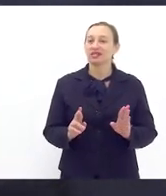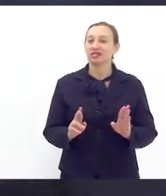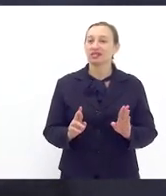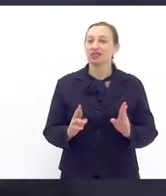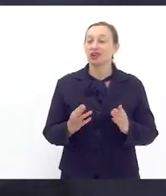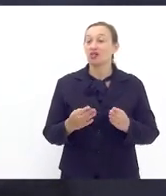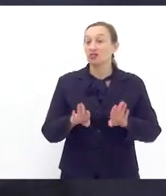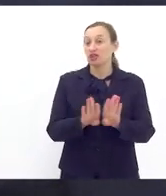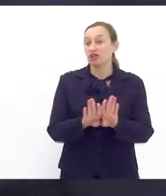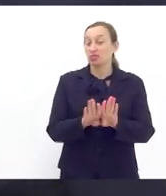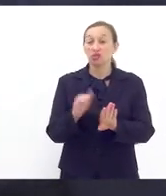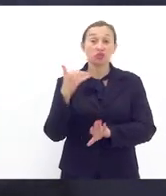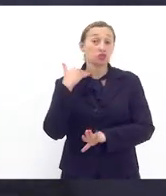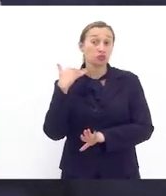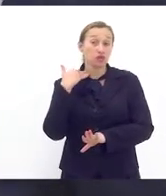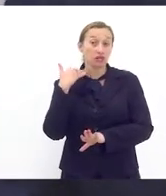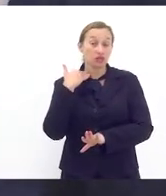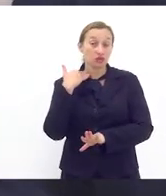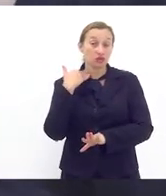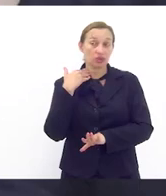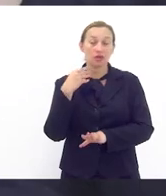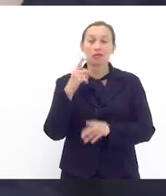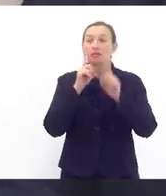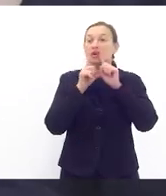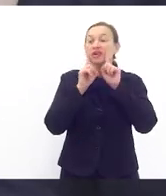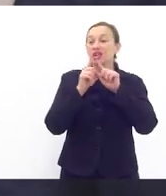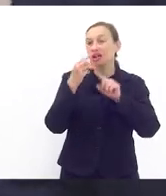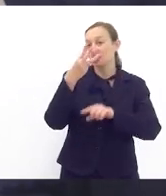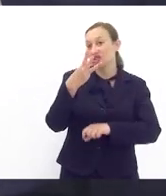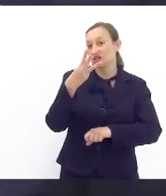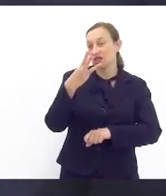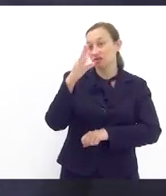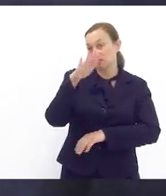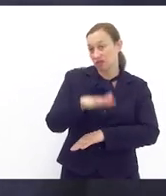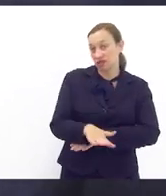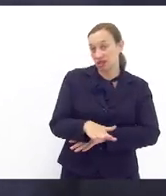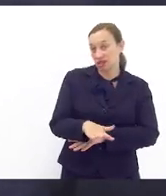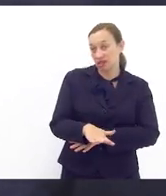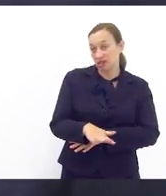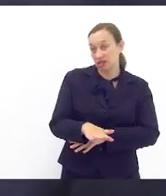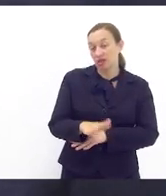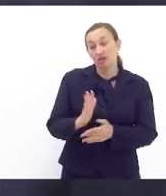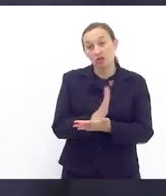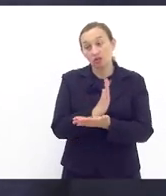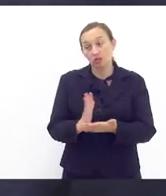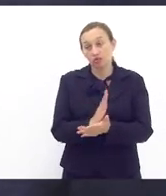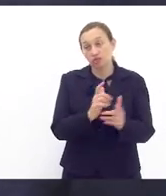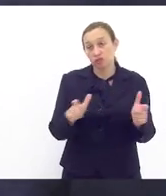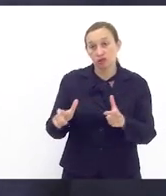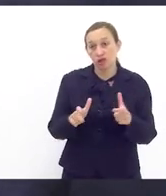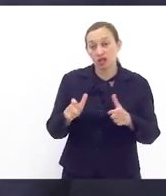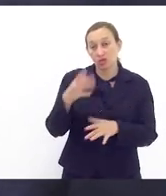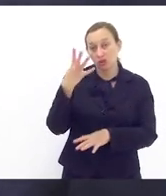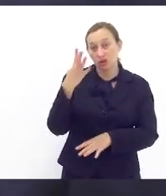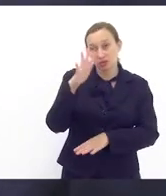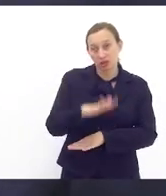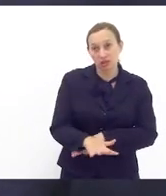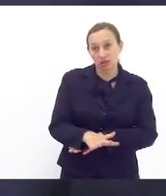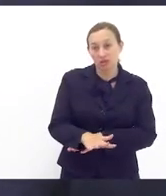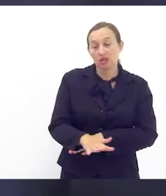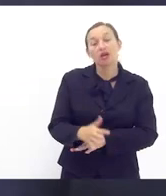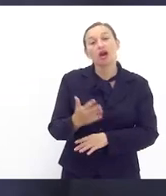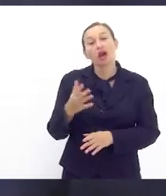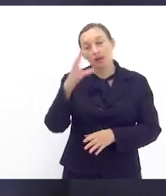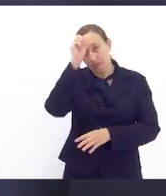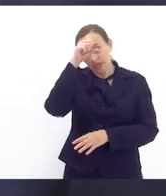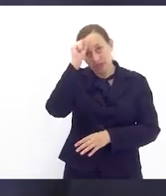Maricá fecha as suas agência 3 horas da tarde vou ter cidade São quatro então a gente queria entender essa política né de corte